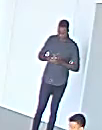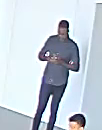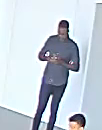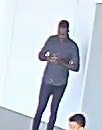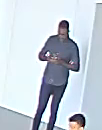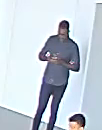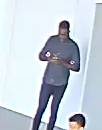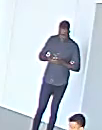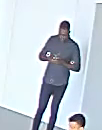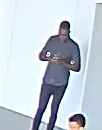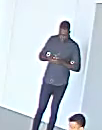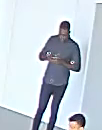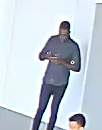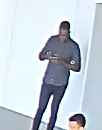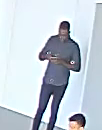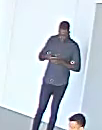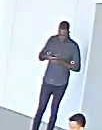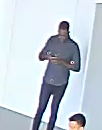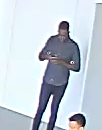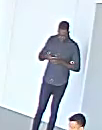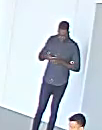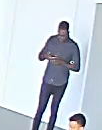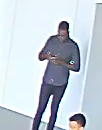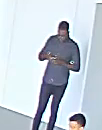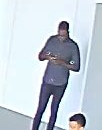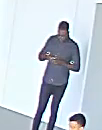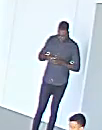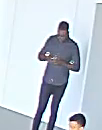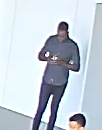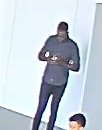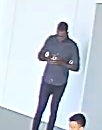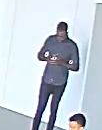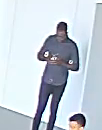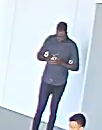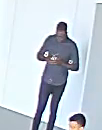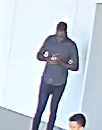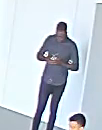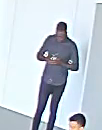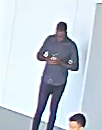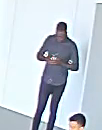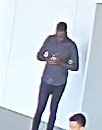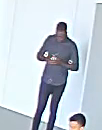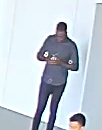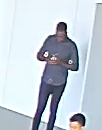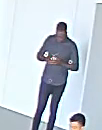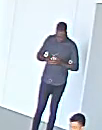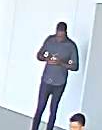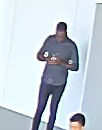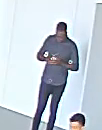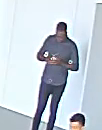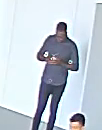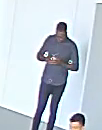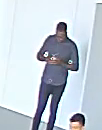dificuldade de decifrar o diagnóstico, de descobrir a deformidade. Então, a pessoa fica